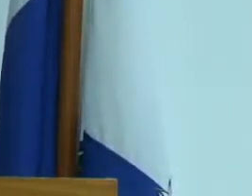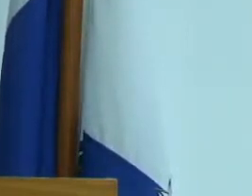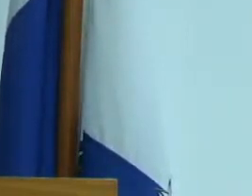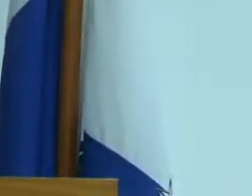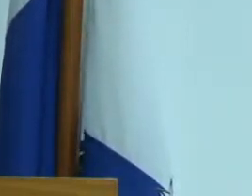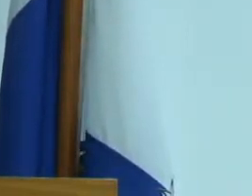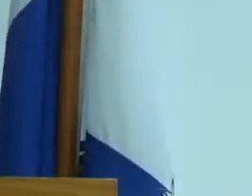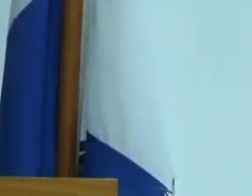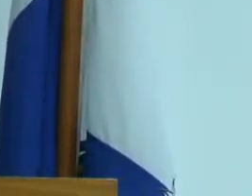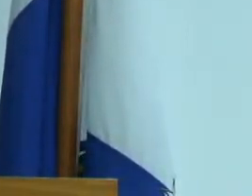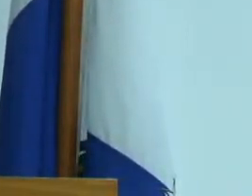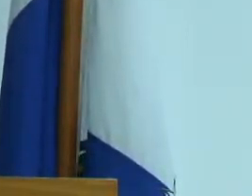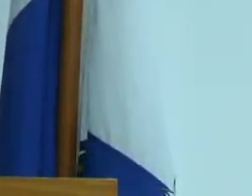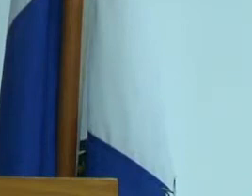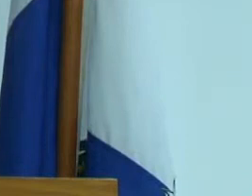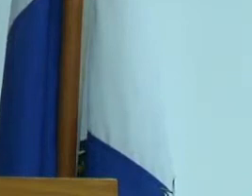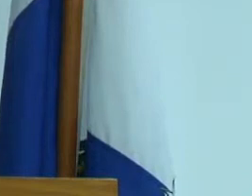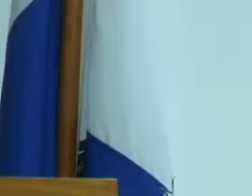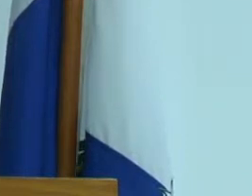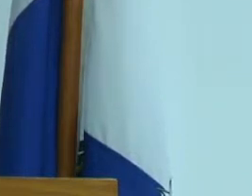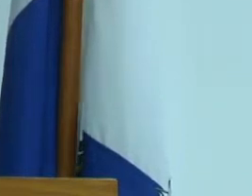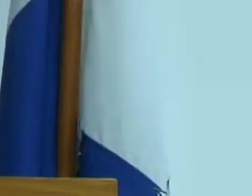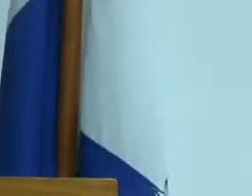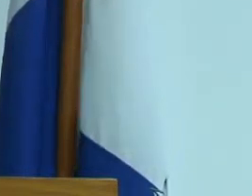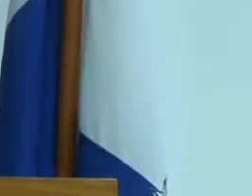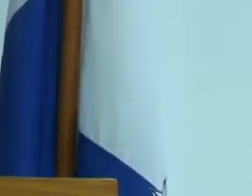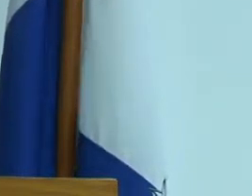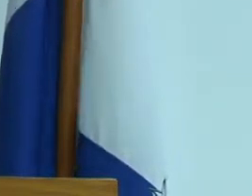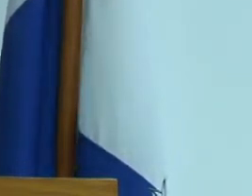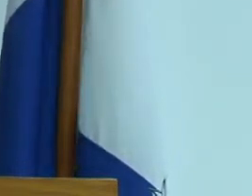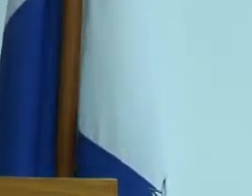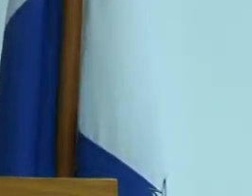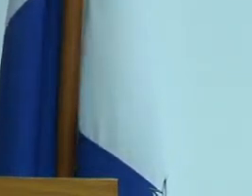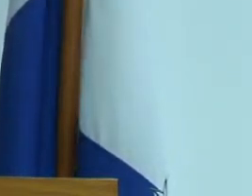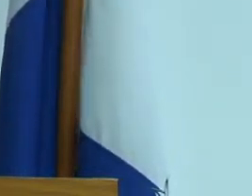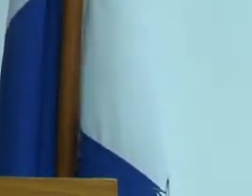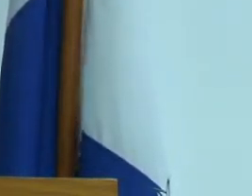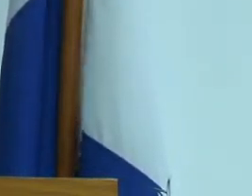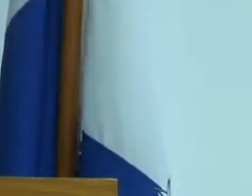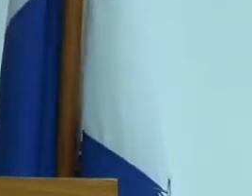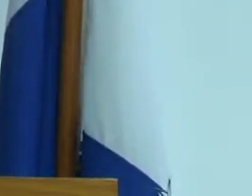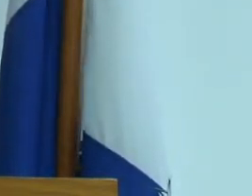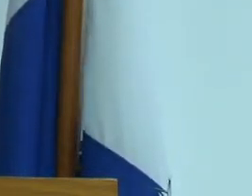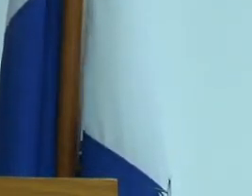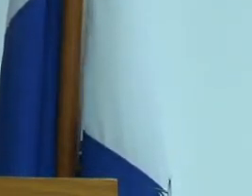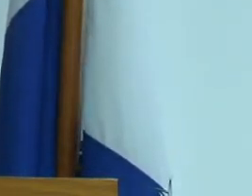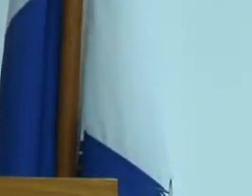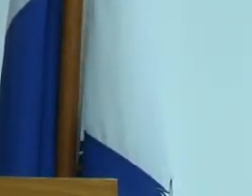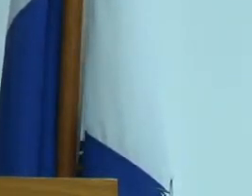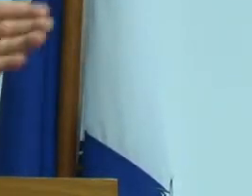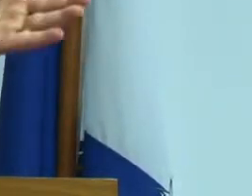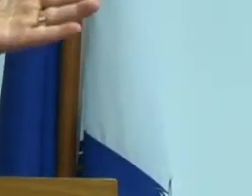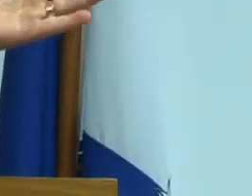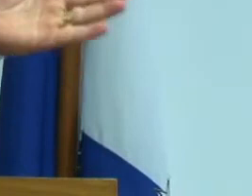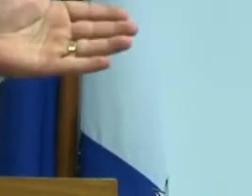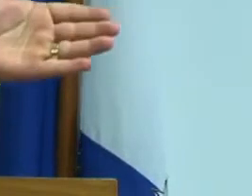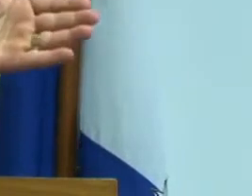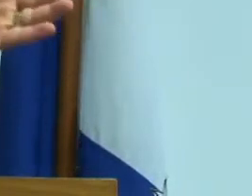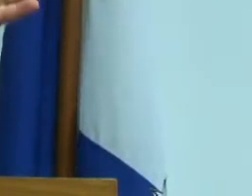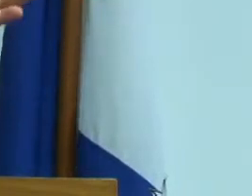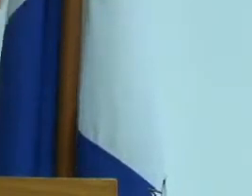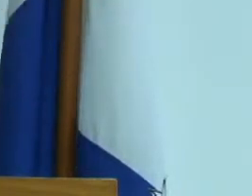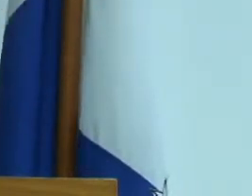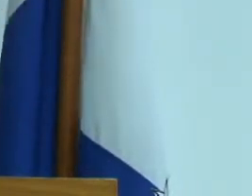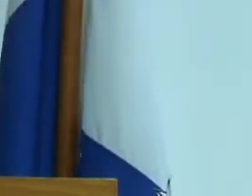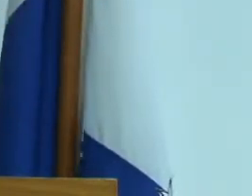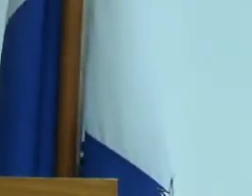bairro, inclusive a questão da proteção da ponte ali, fundamental, a questão da limpeza dos córregos, não apenas